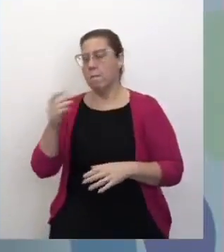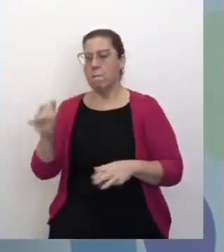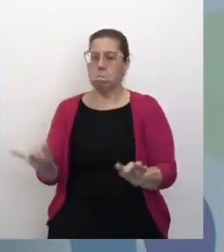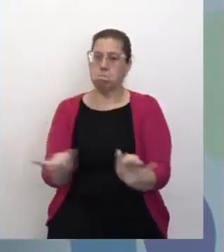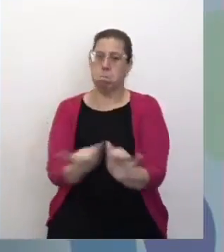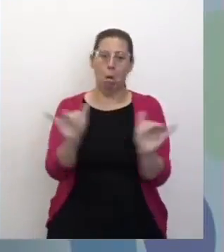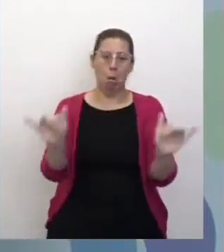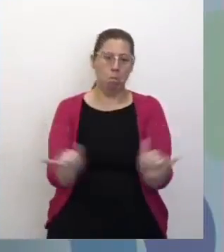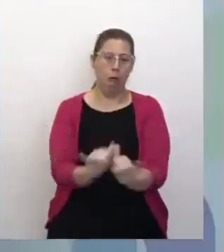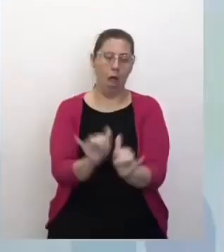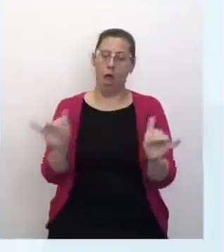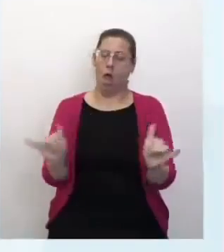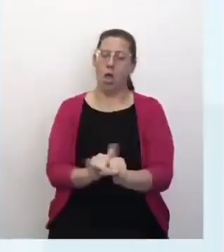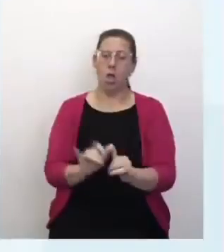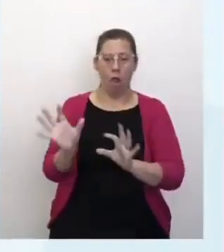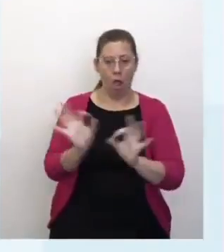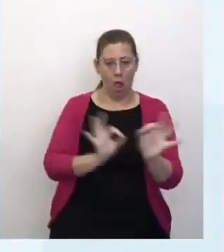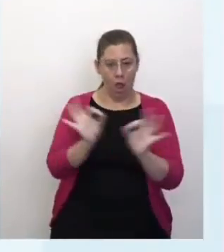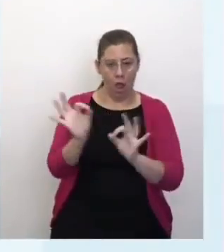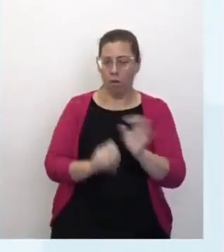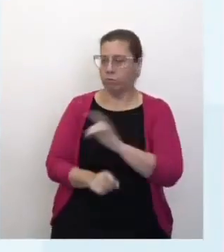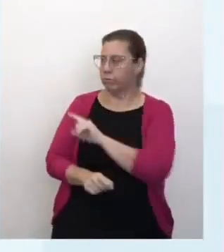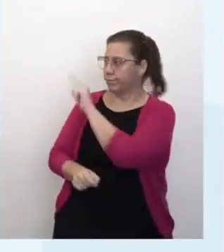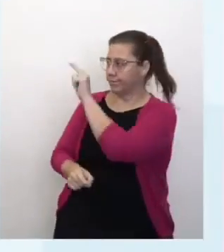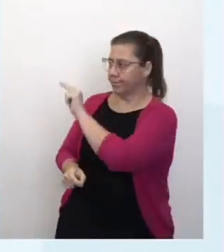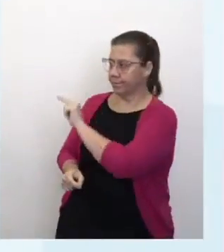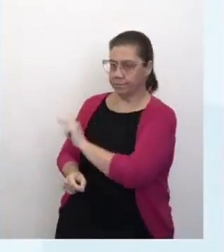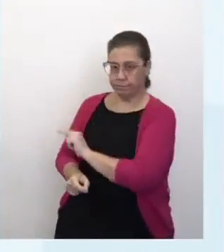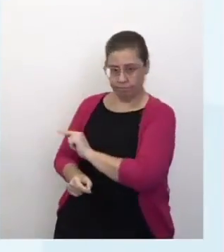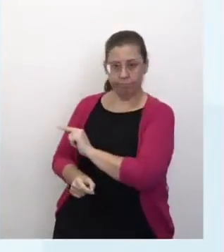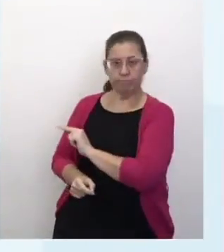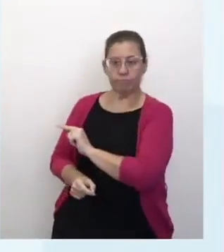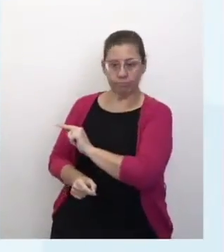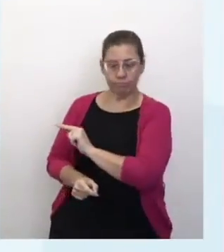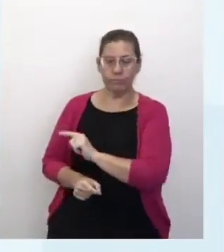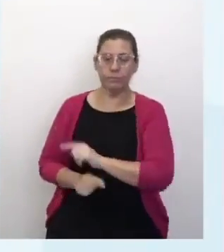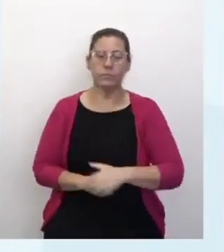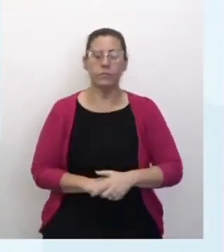na tela, tá organizadinho e tá no seu caderno do aluno também, tá? Às vezes a